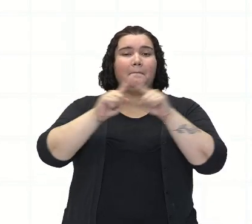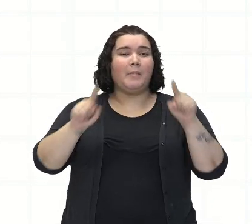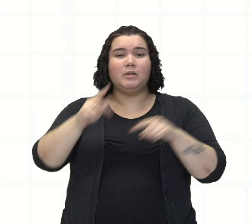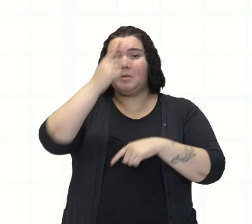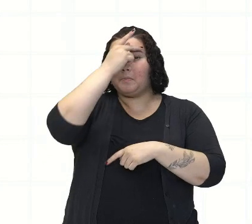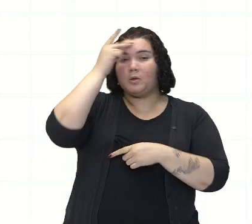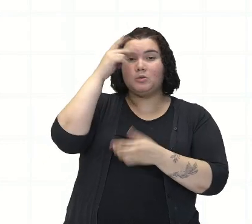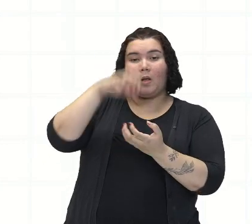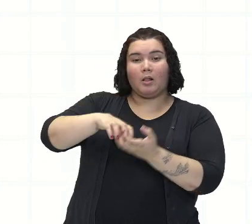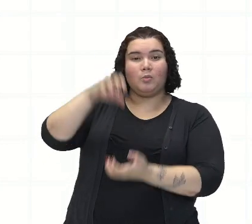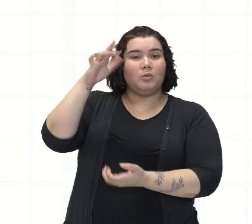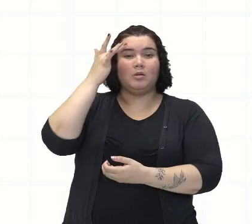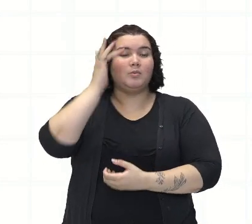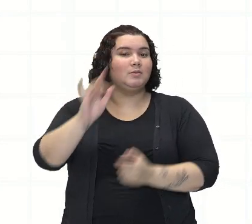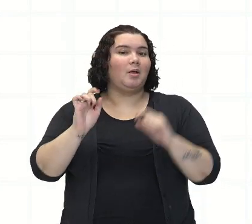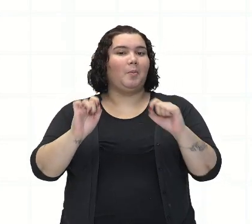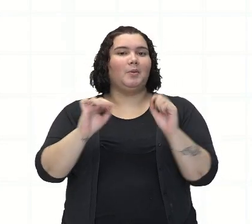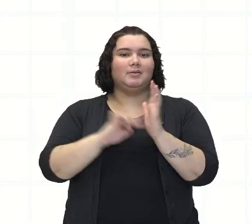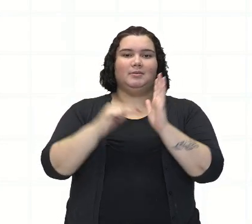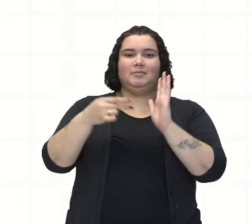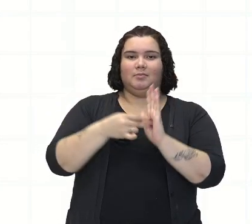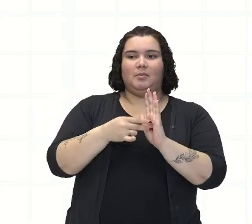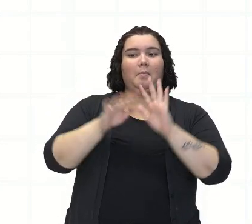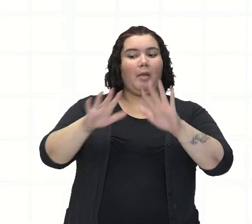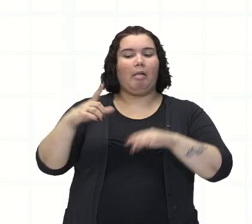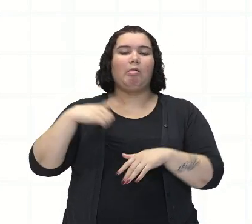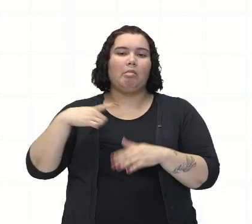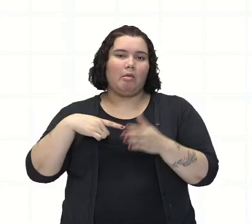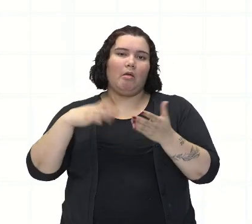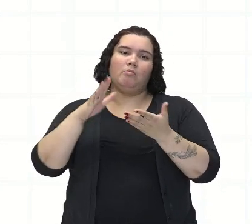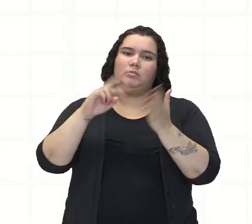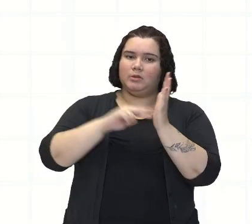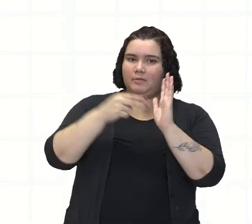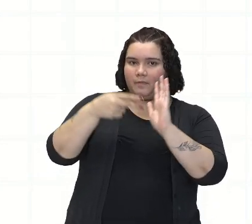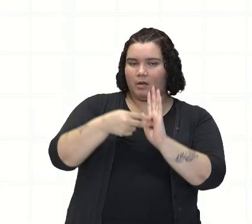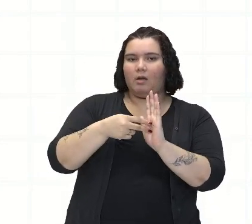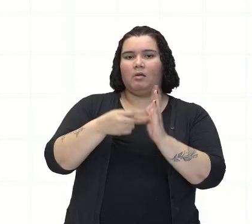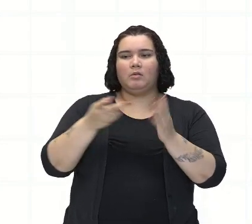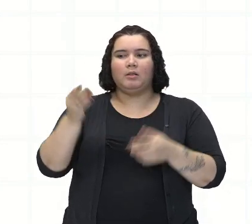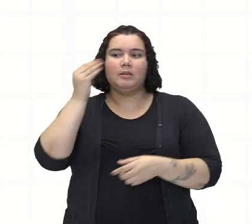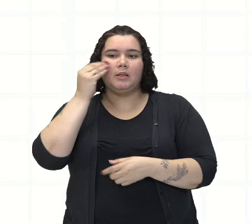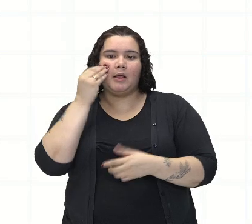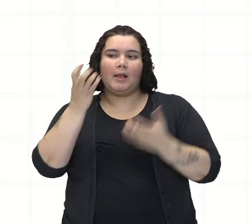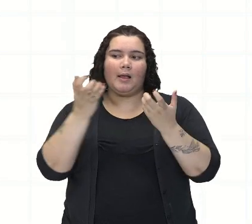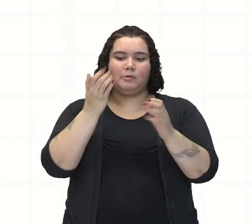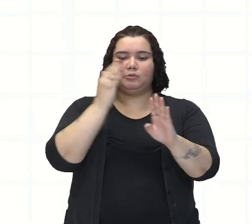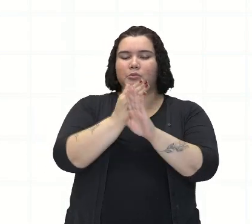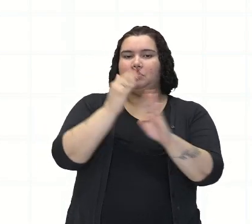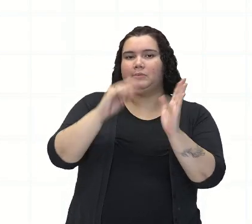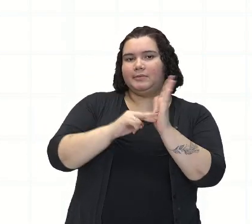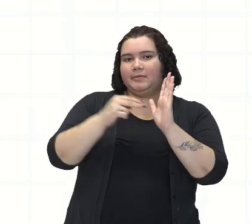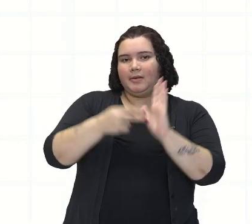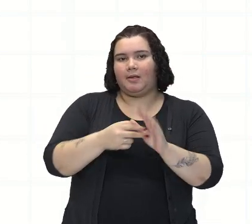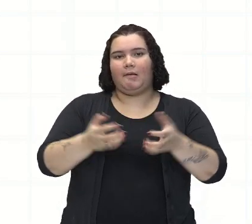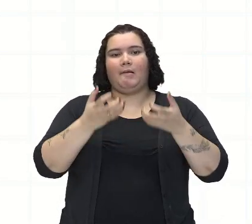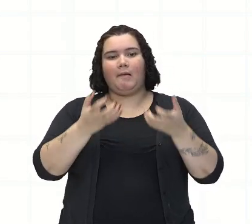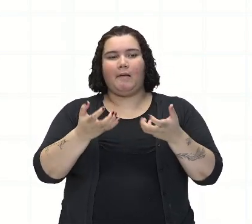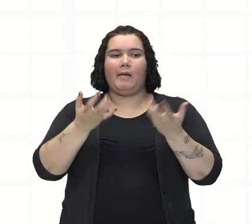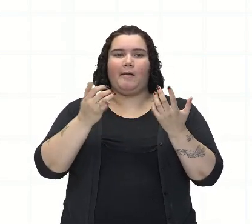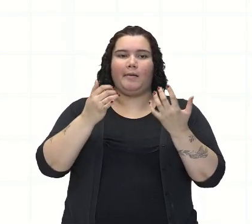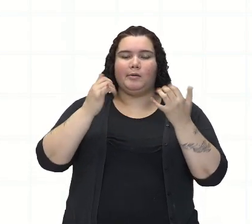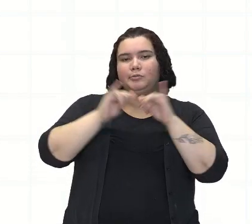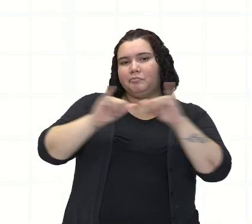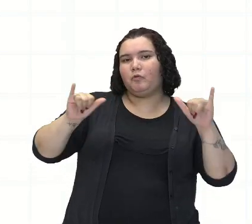aquilo, mas existe algum significado ali para ela. Ela está tentando chegar a algum significado, tentando transmitir alguma